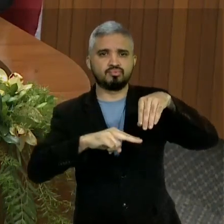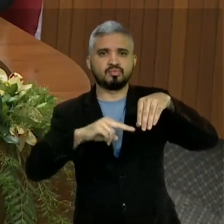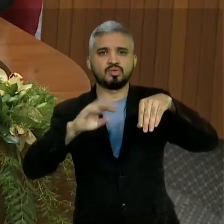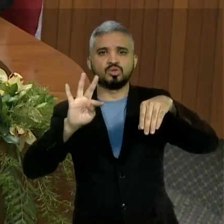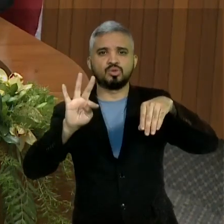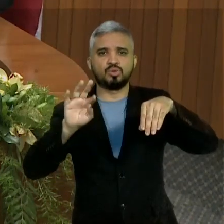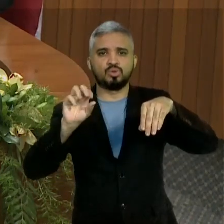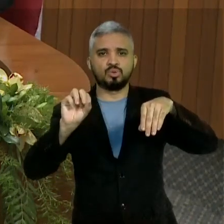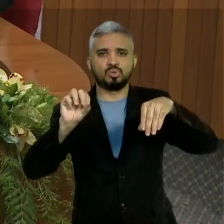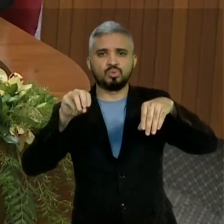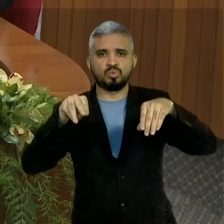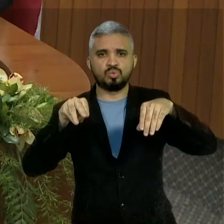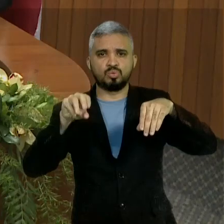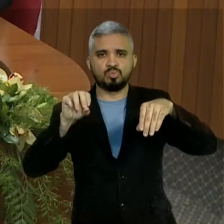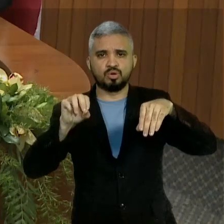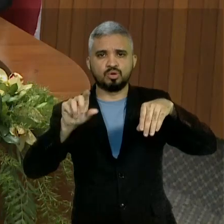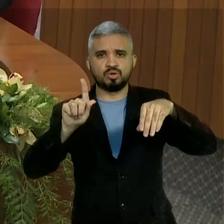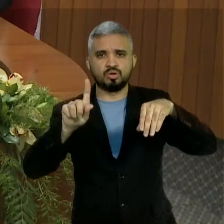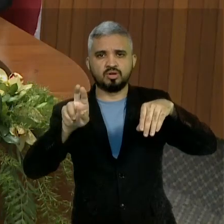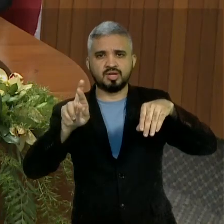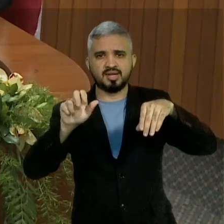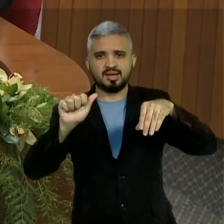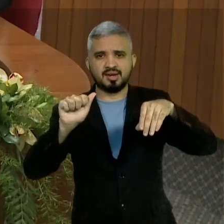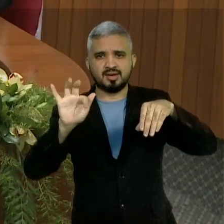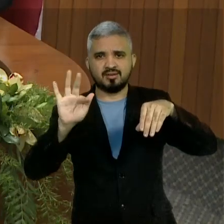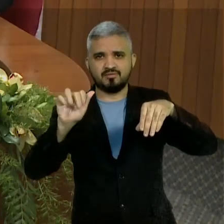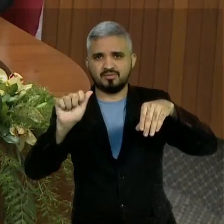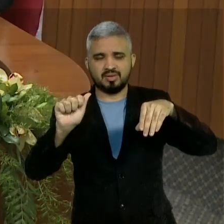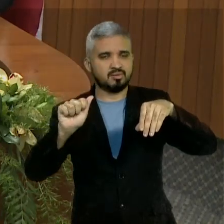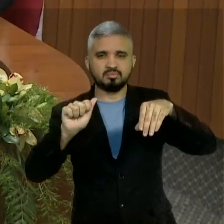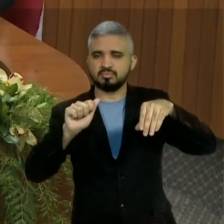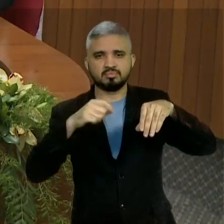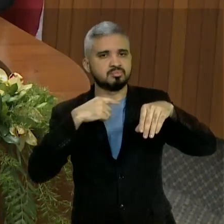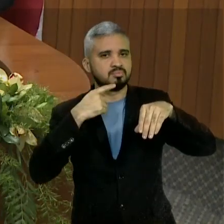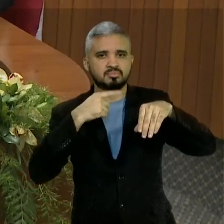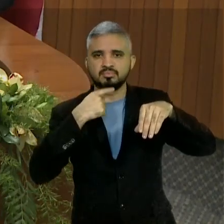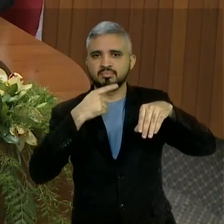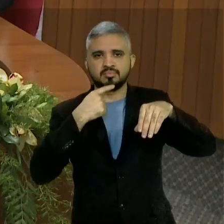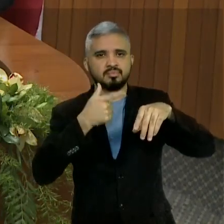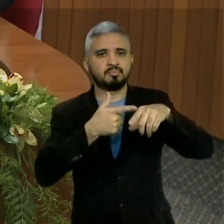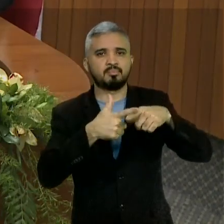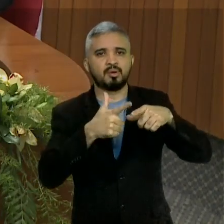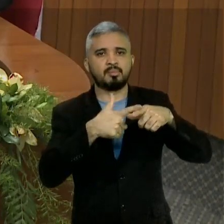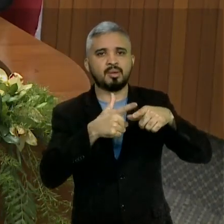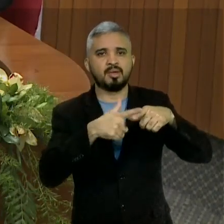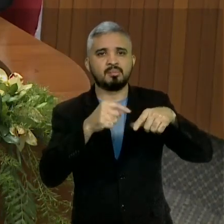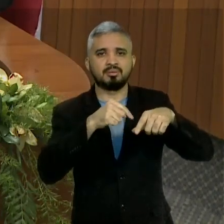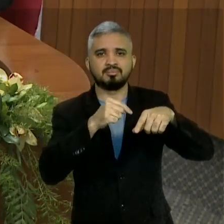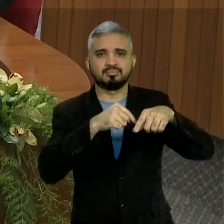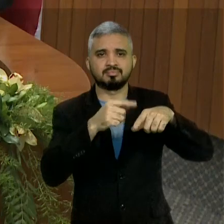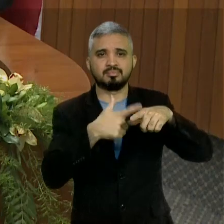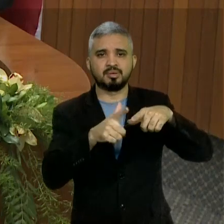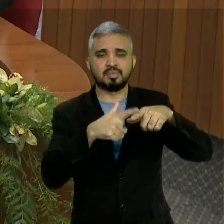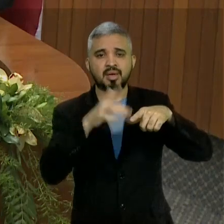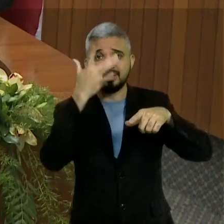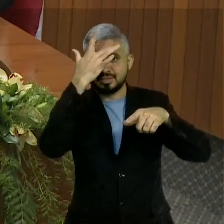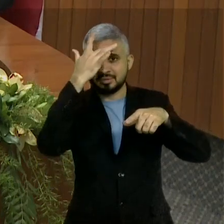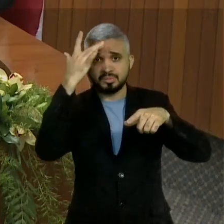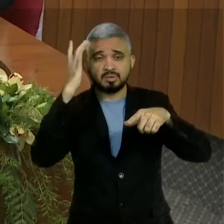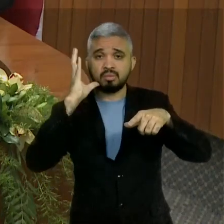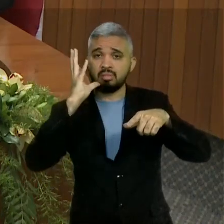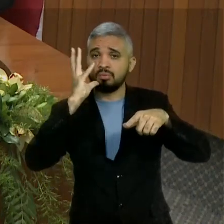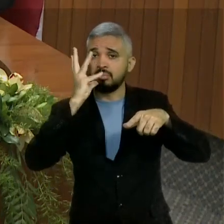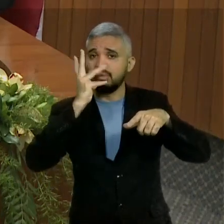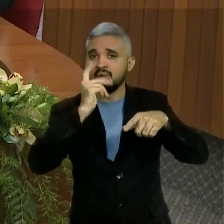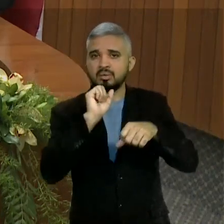10 a 15 dias aguardando para fazer uma tomografia nós não estamos falando de uma